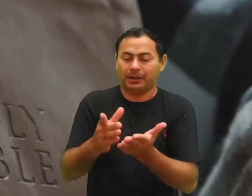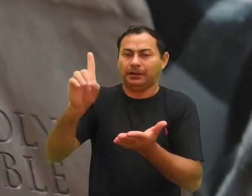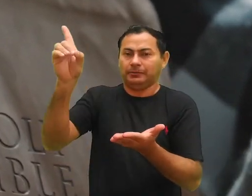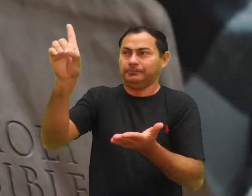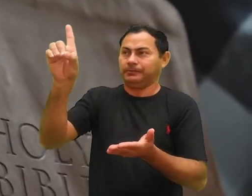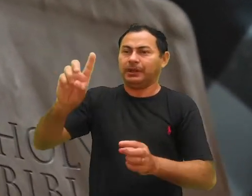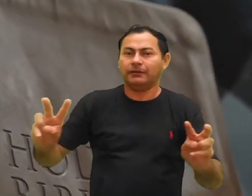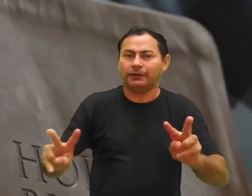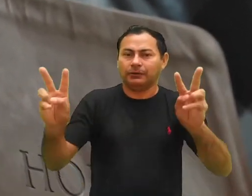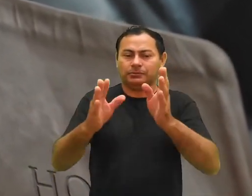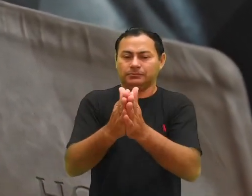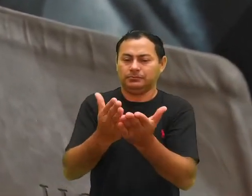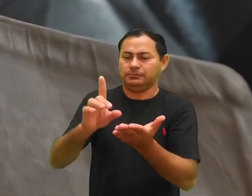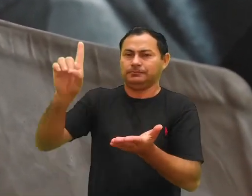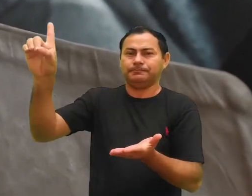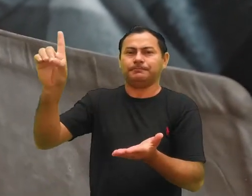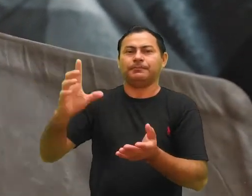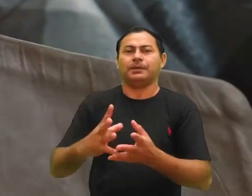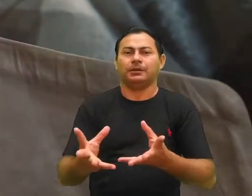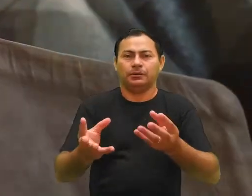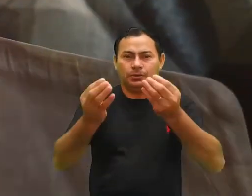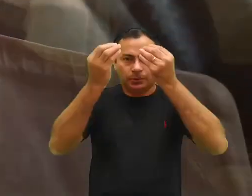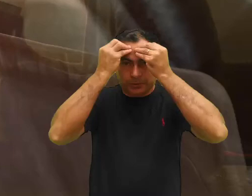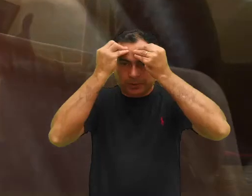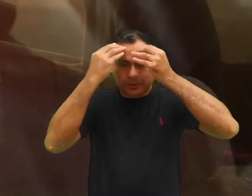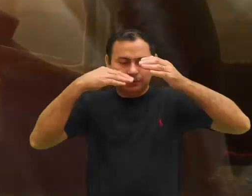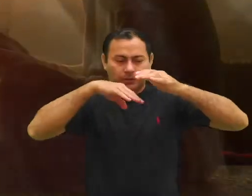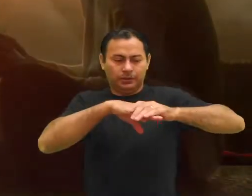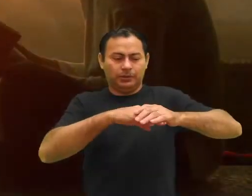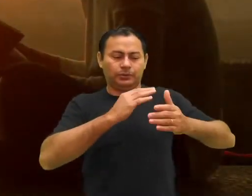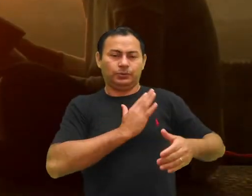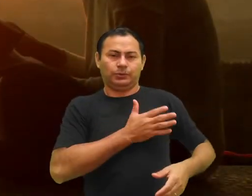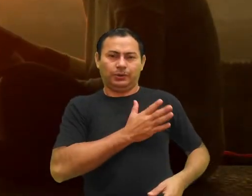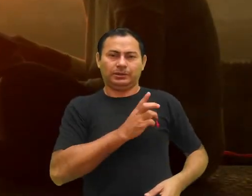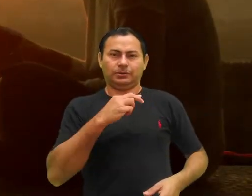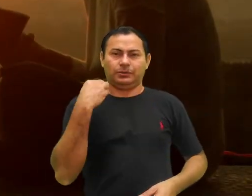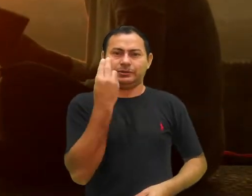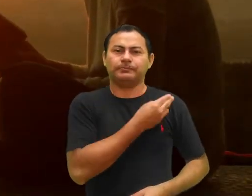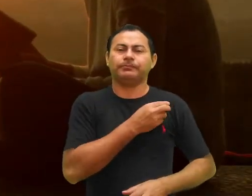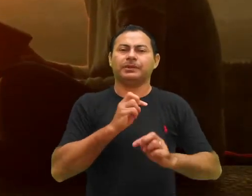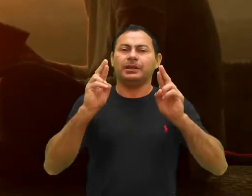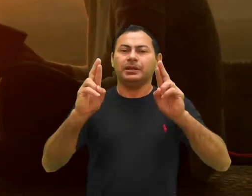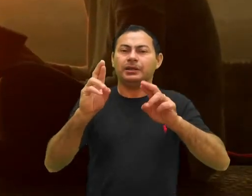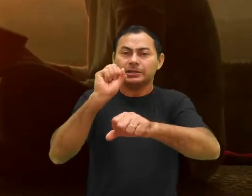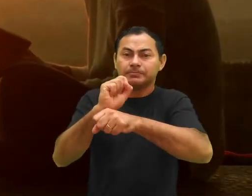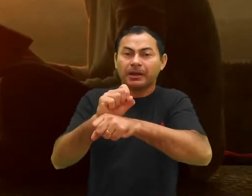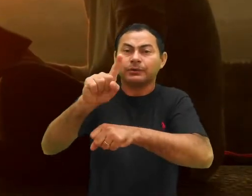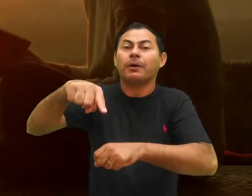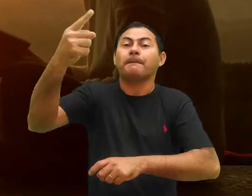palavra de Deus, valorizar a palavra de Deus e guardá-la em nosso